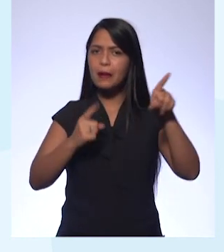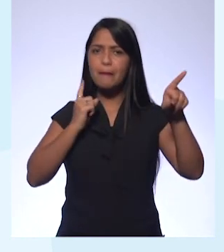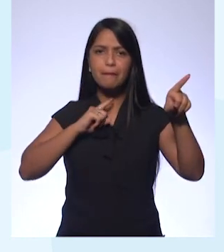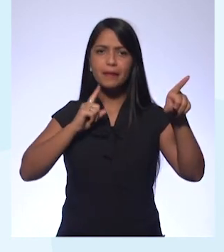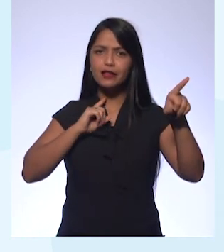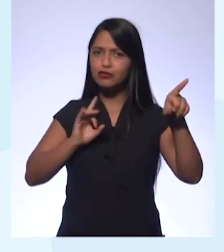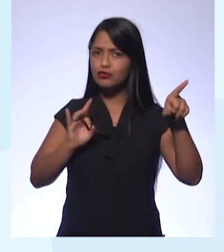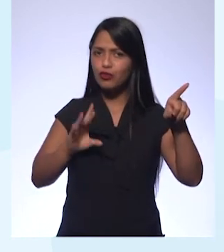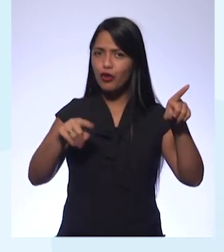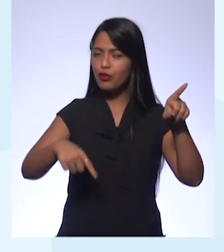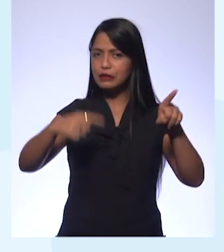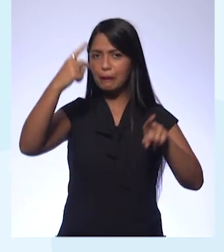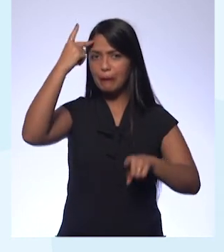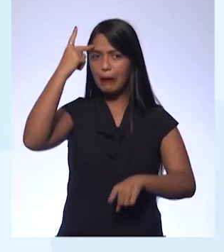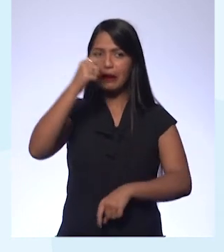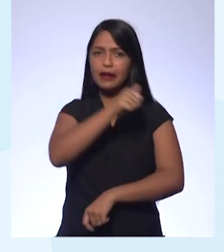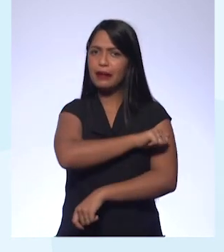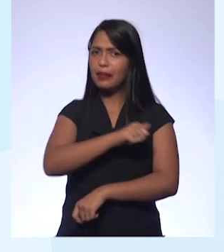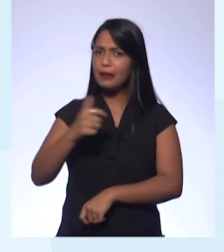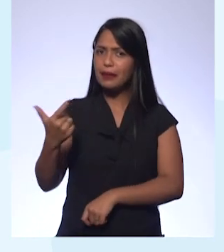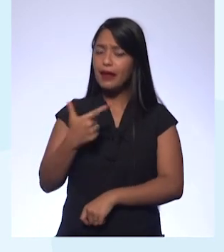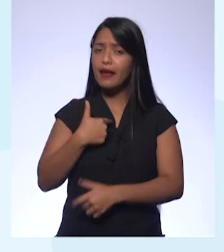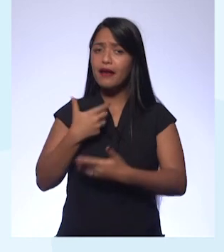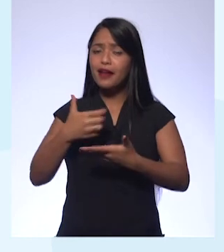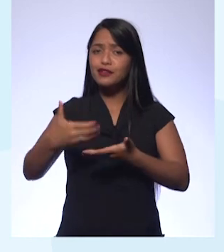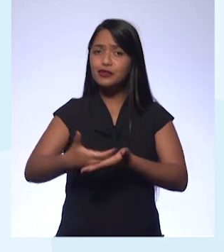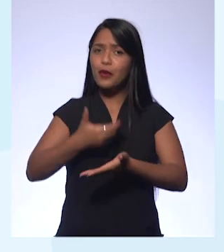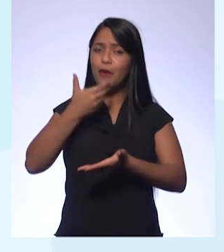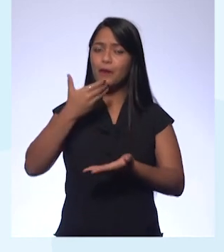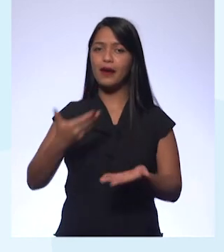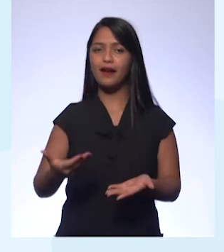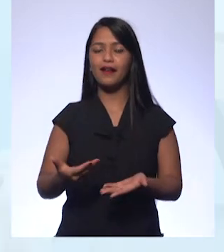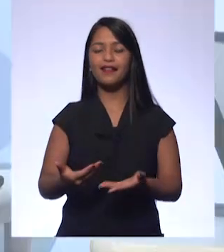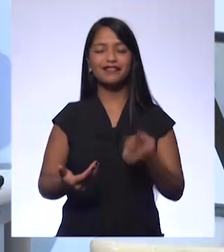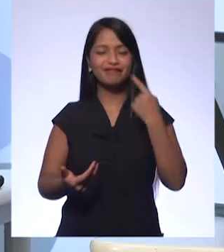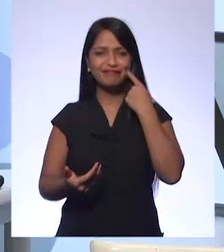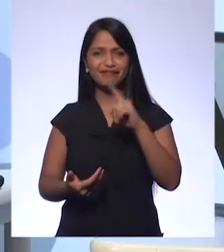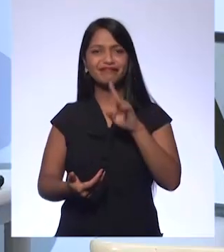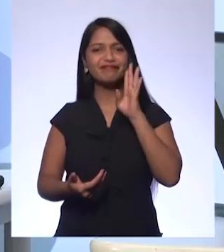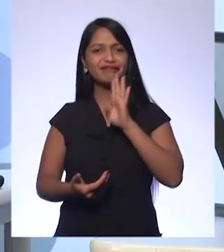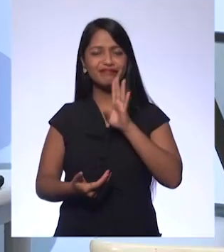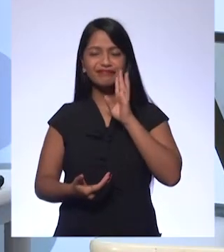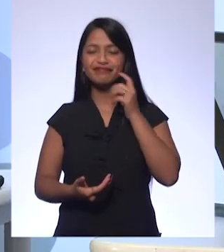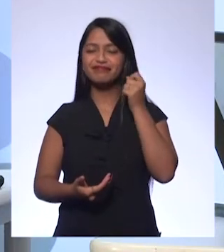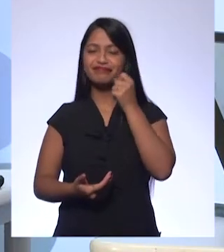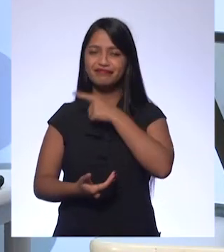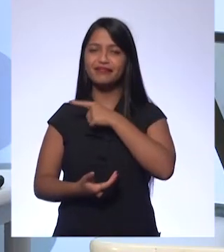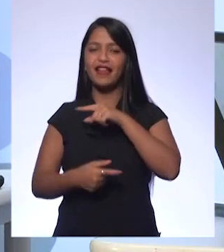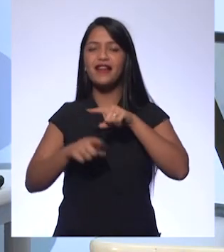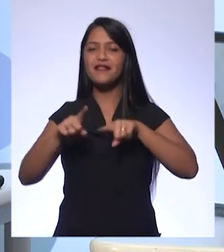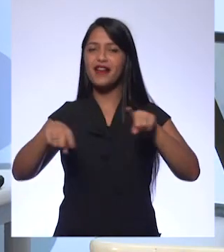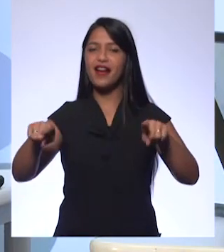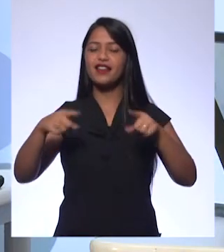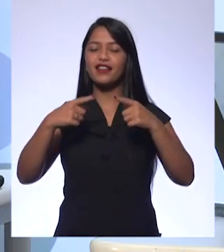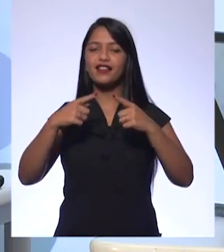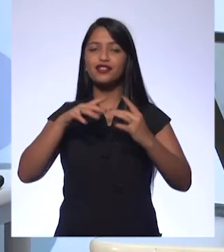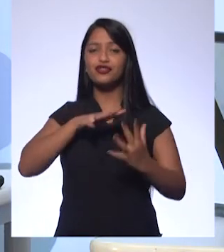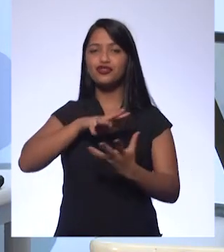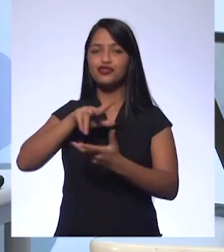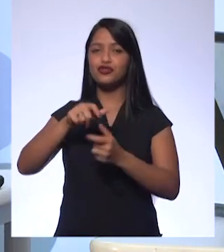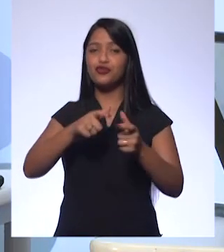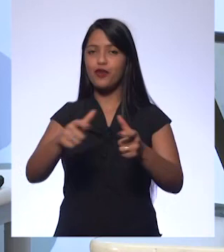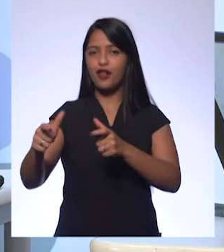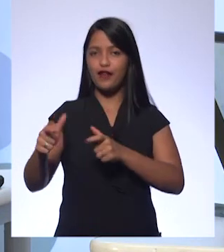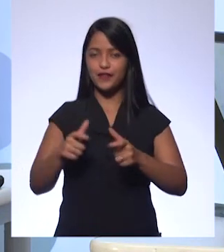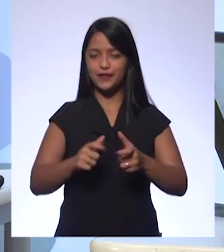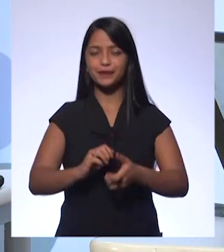agorinha. Agorinha sou. Esse trem é bom demais. Olha só, tá vendo? Muito legal. Também do aluno Gabriel, variação geográfica. Aí, solta o vídeo aí para mim,